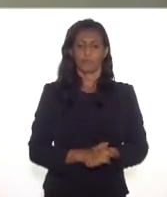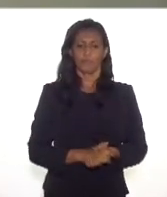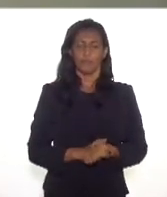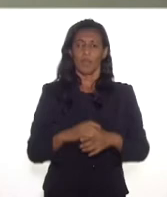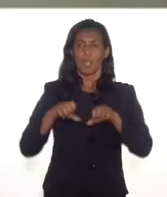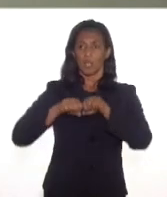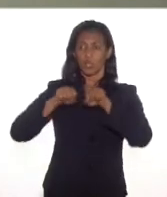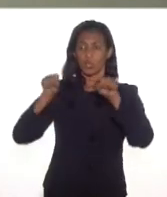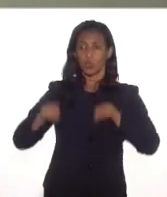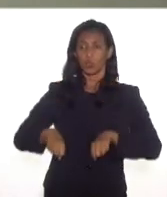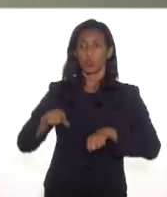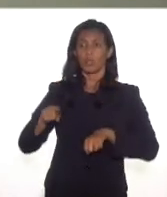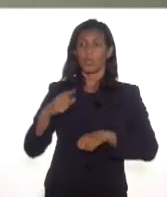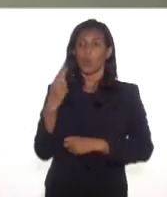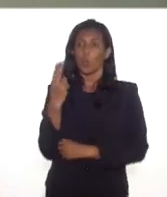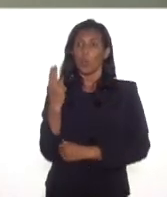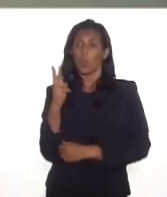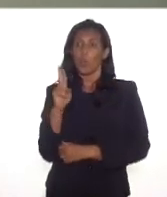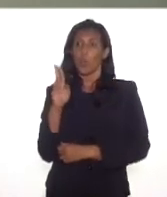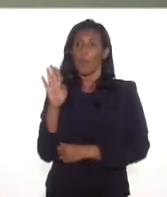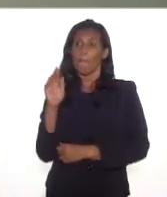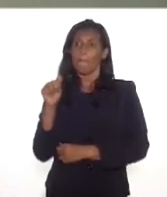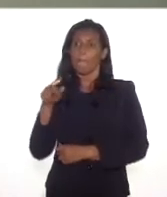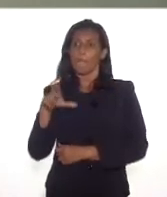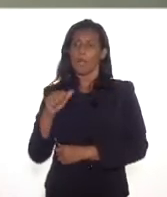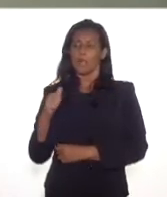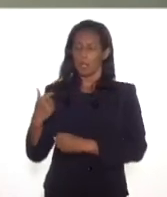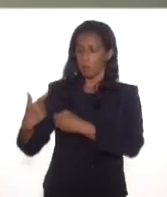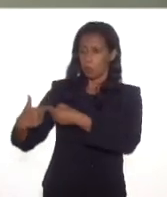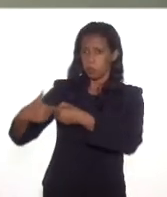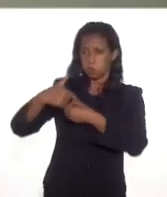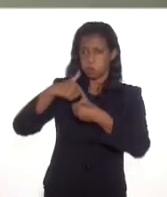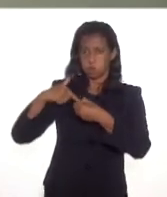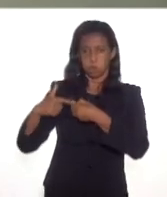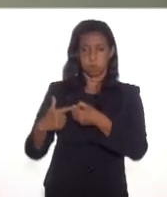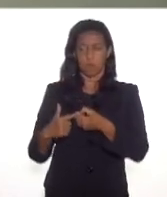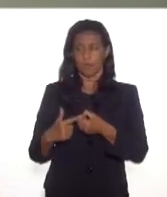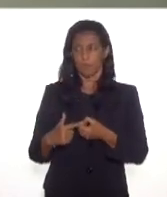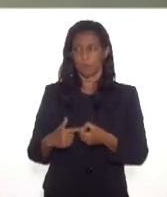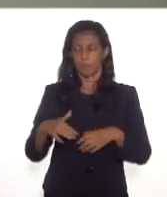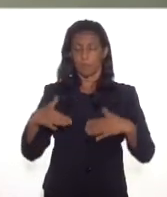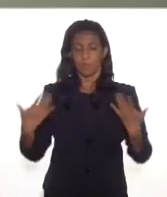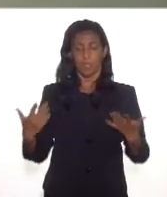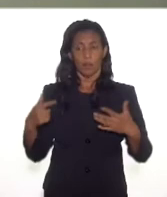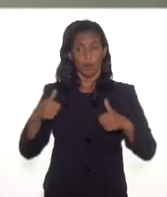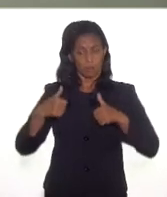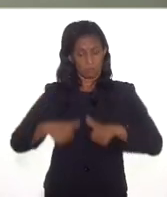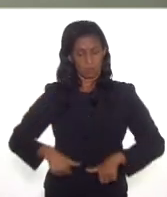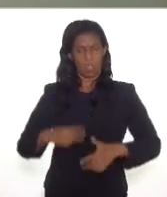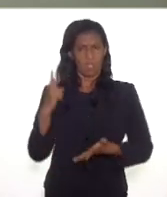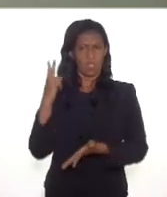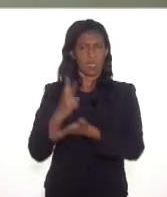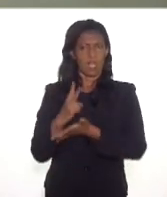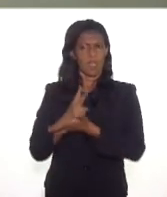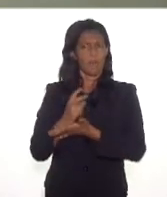estruturações urbanas nos mais diversos bairros. Então, a gente está aqui sempre apoiando,